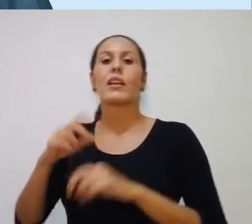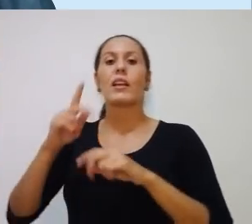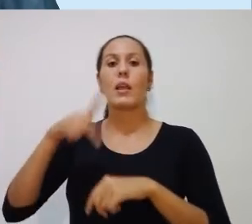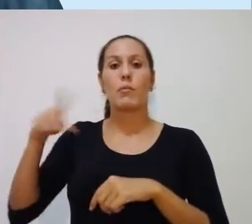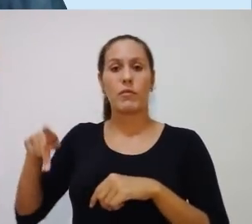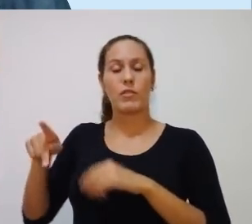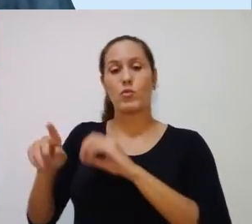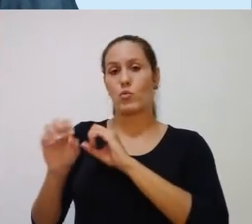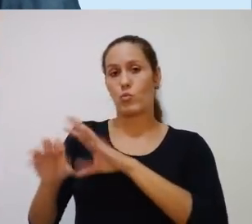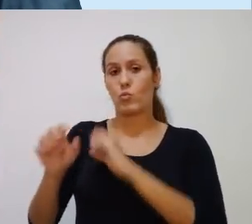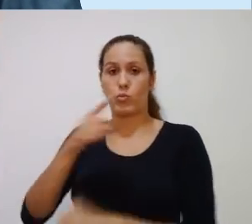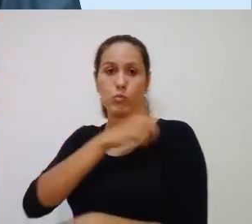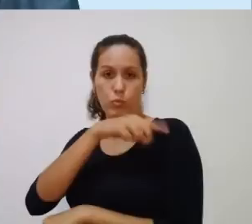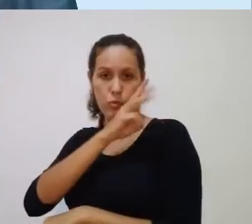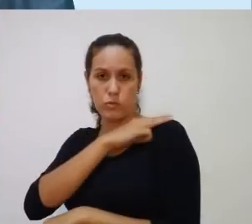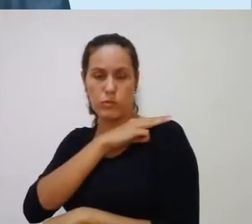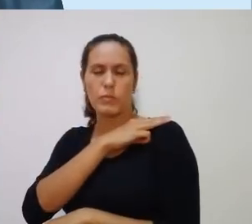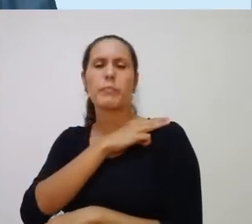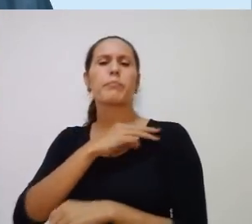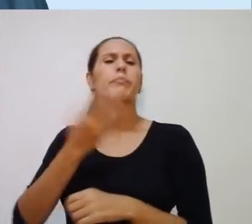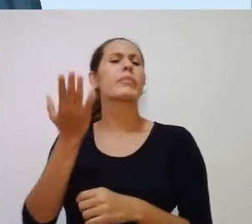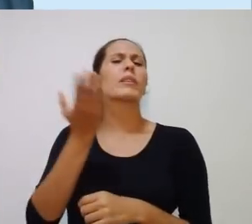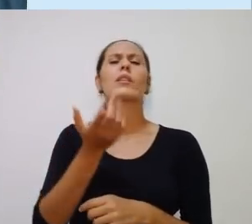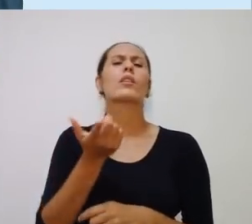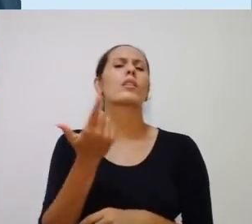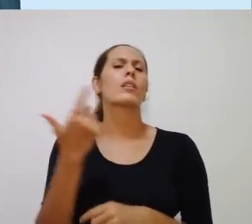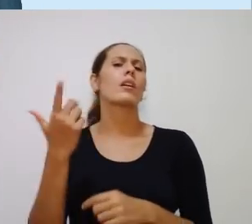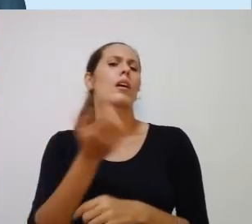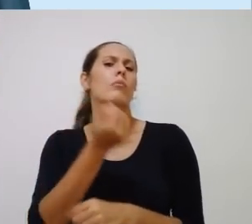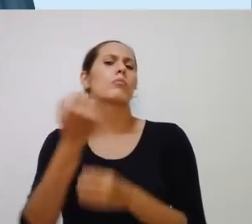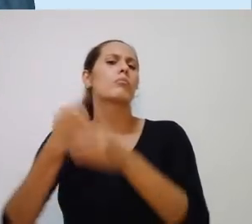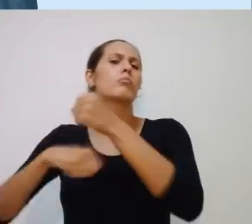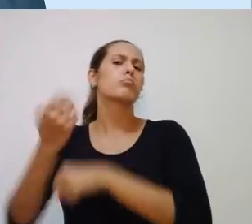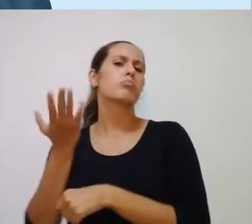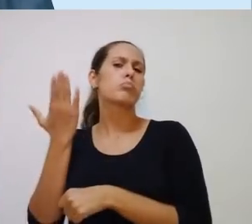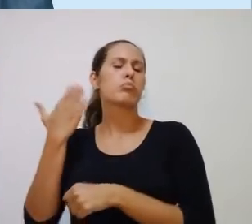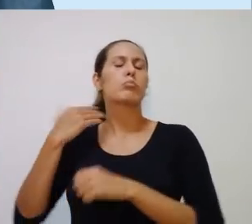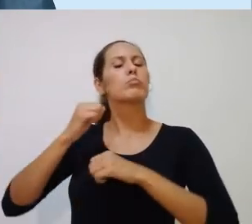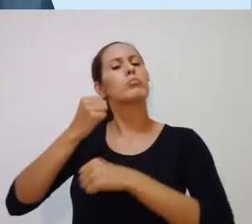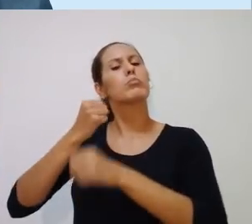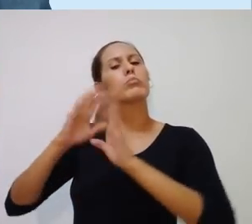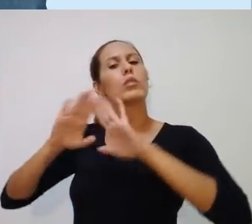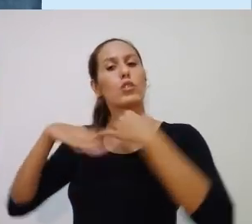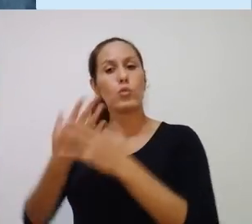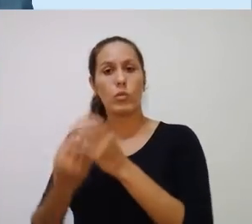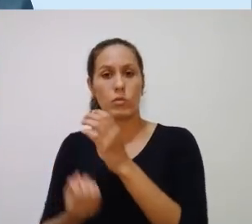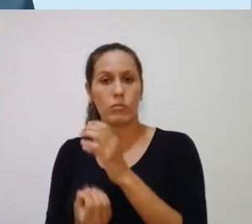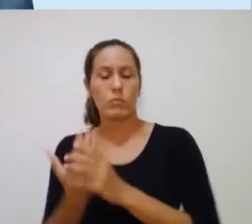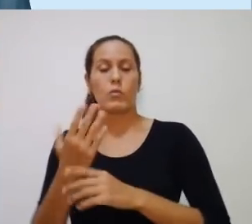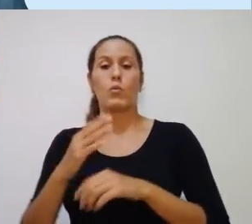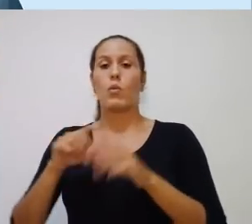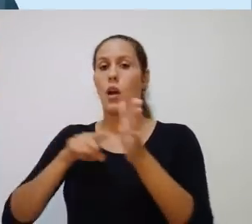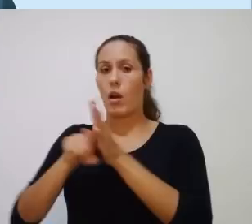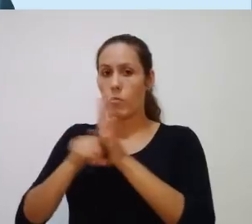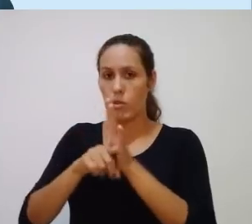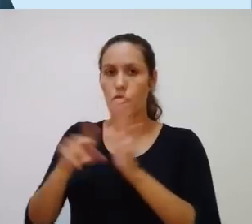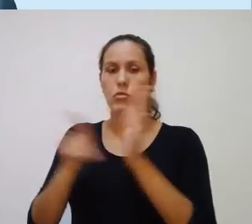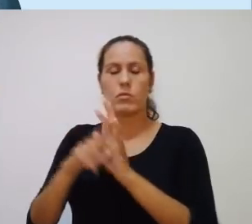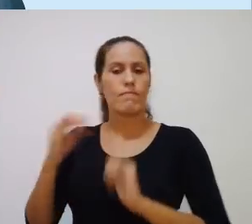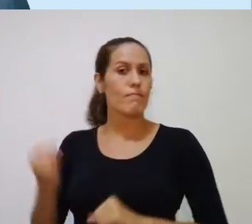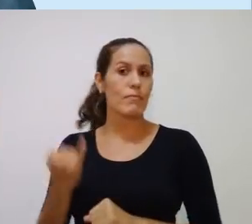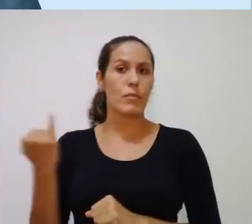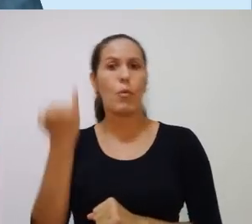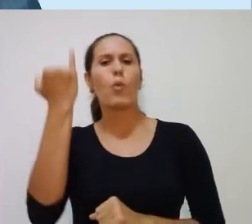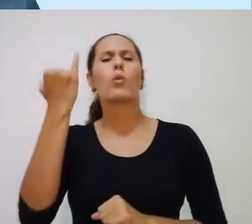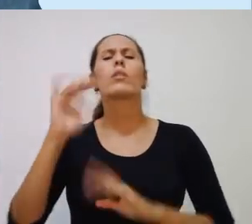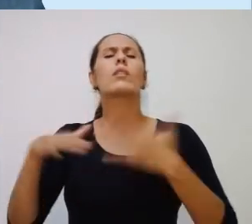ensino médio dessa escola. Em anos anteriores, ele estava em outra escola e promoveu uma pesquisa científica de relevância para os estudantes